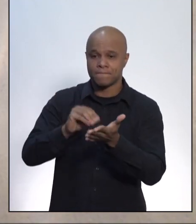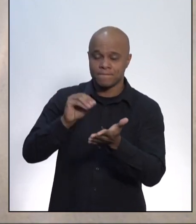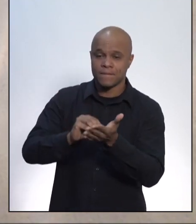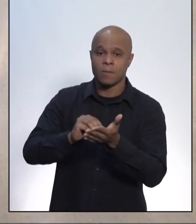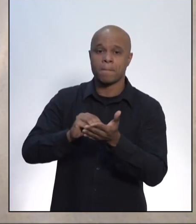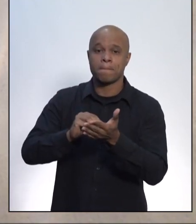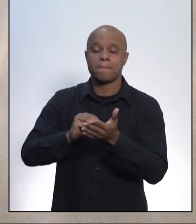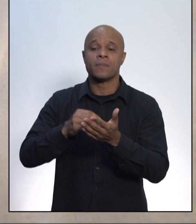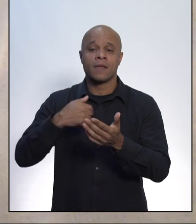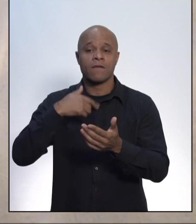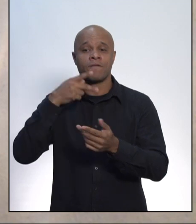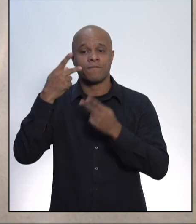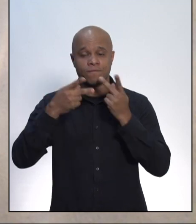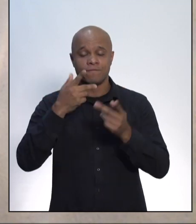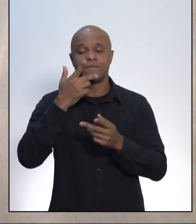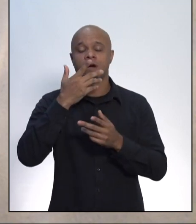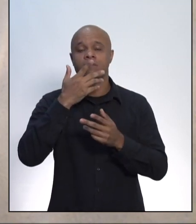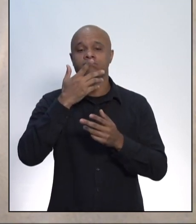estudar,